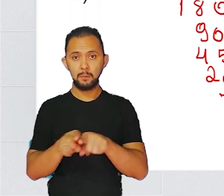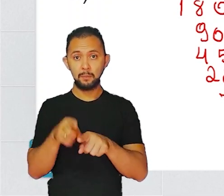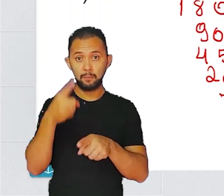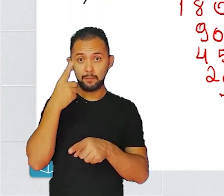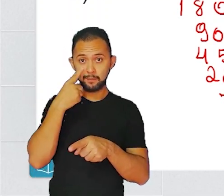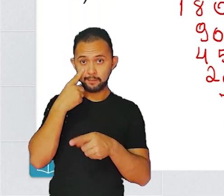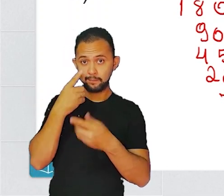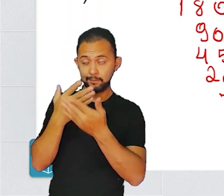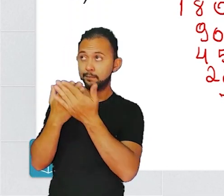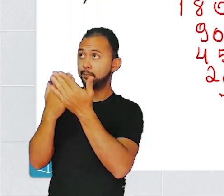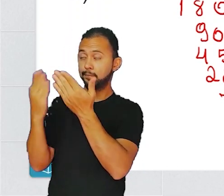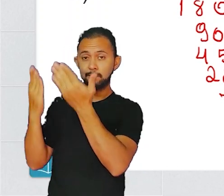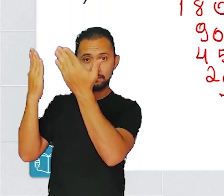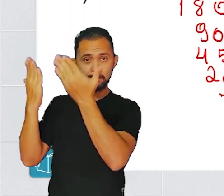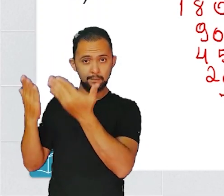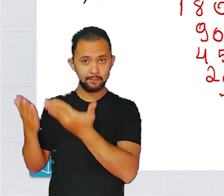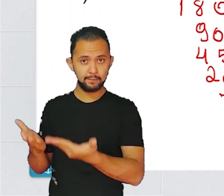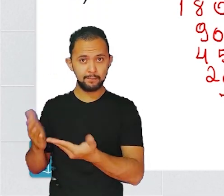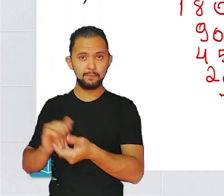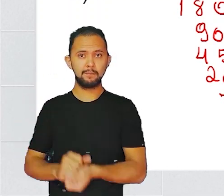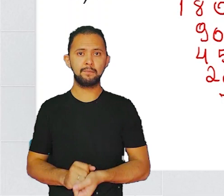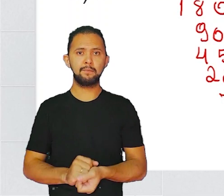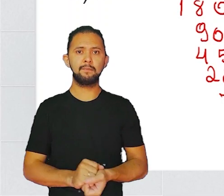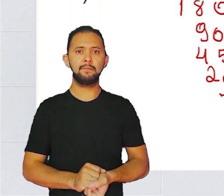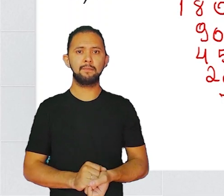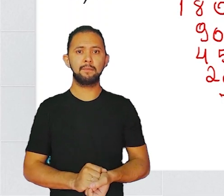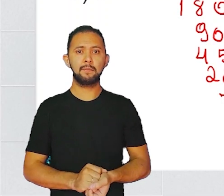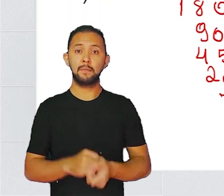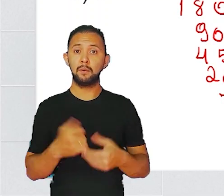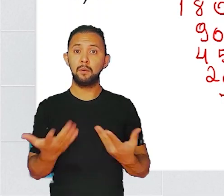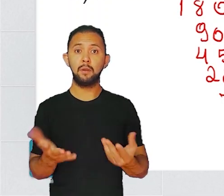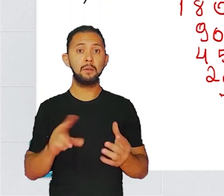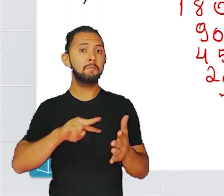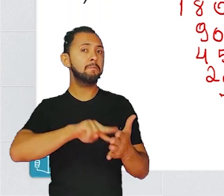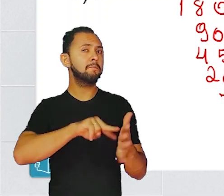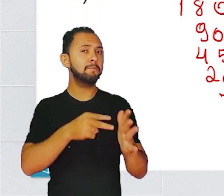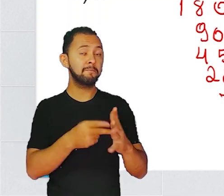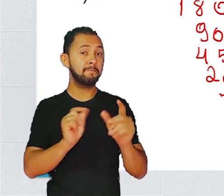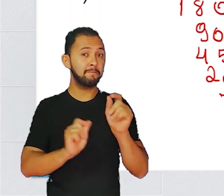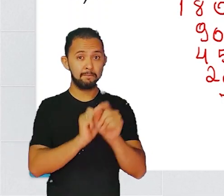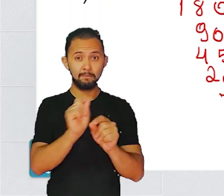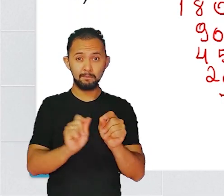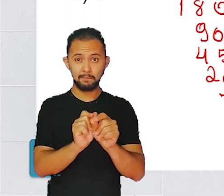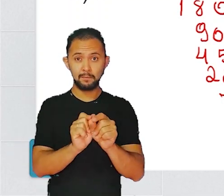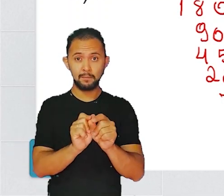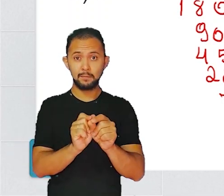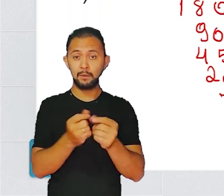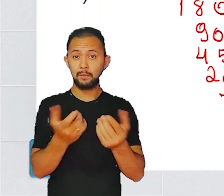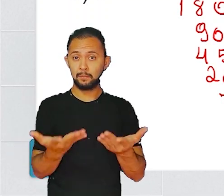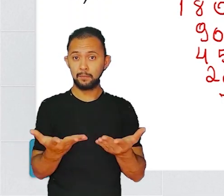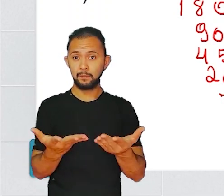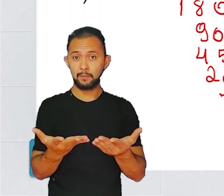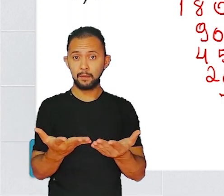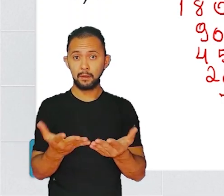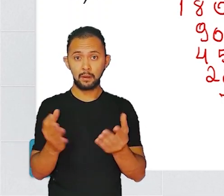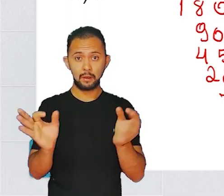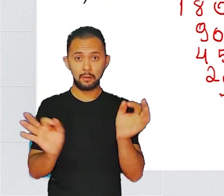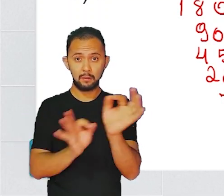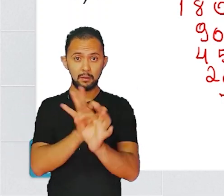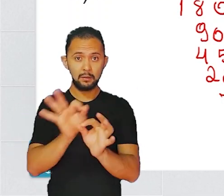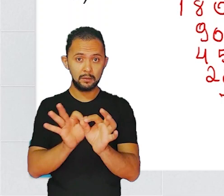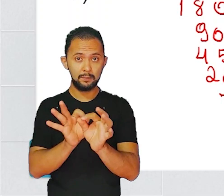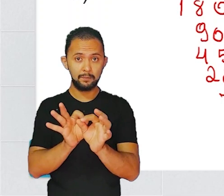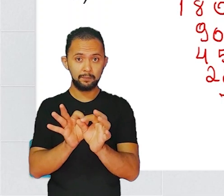a resposta aqui, 5 dividido por 5 é 1. O que é que isso significa, professor? Isso significa, ó, vou até colocar aqui em